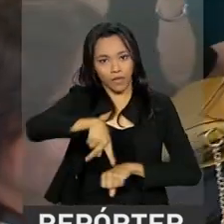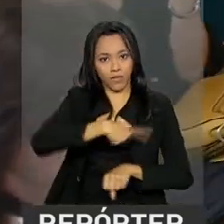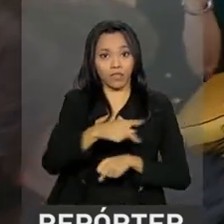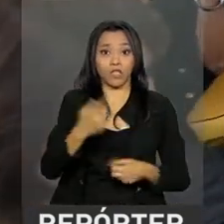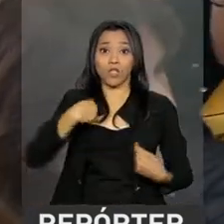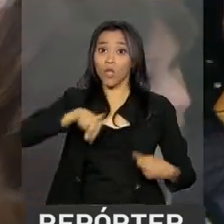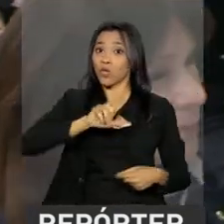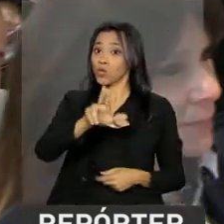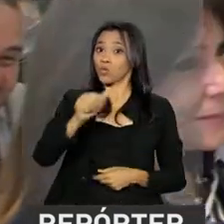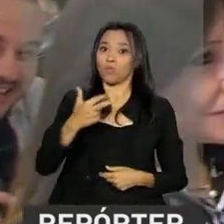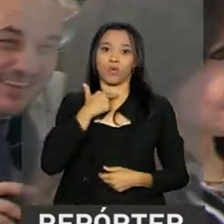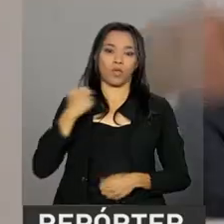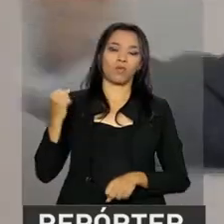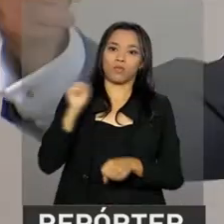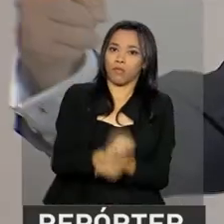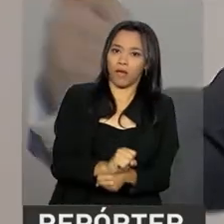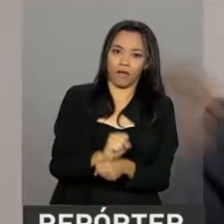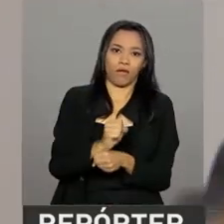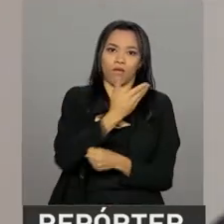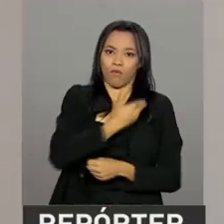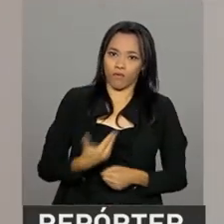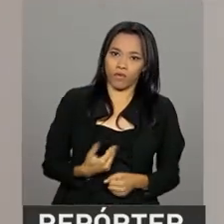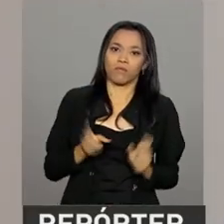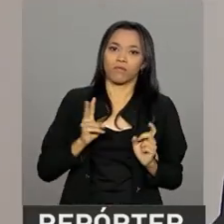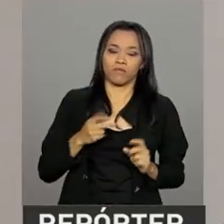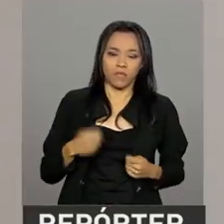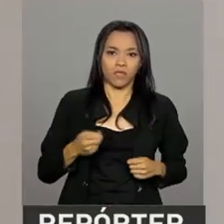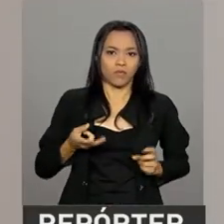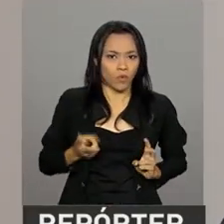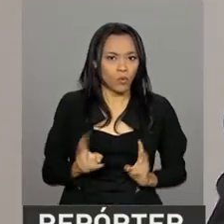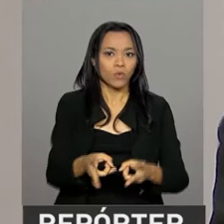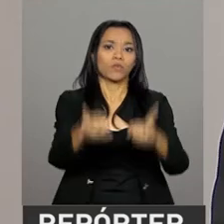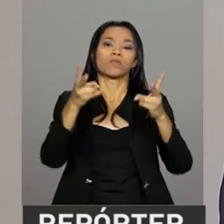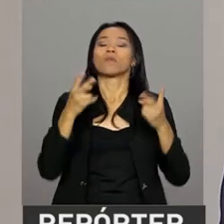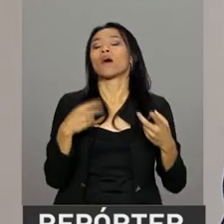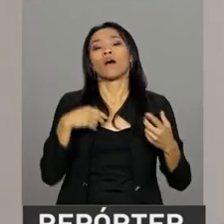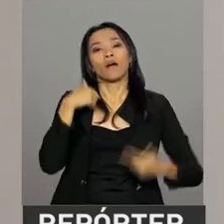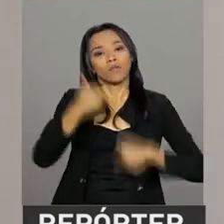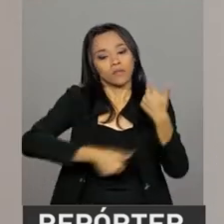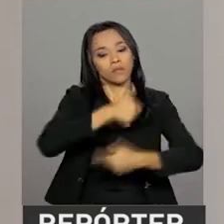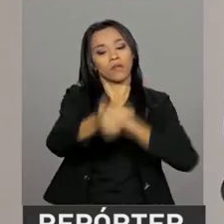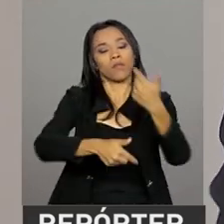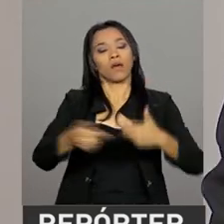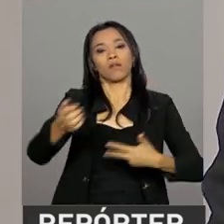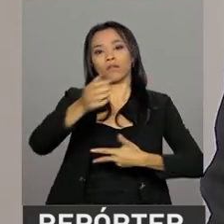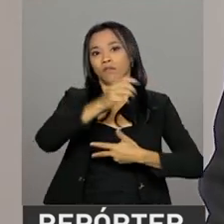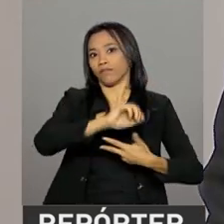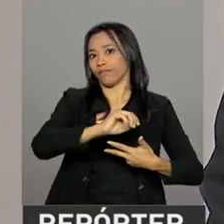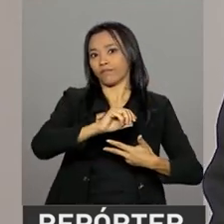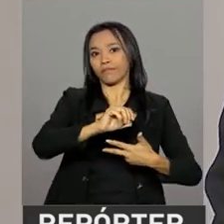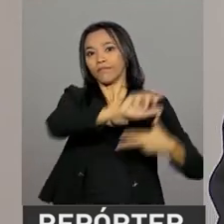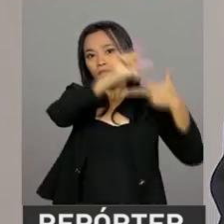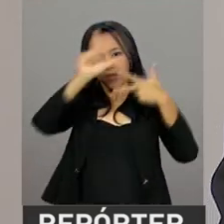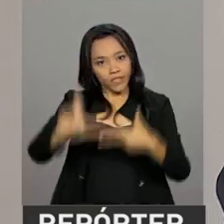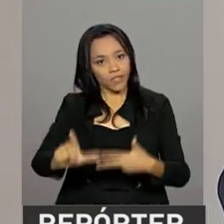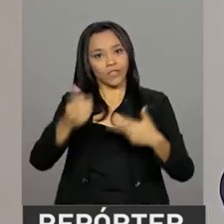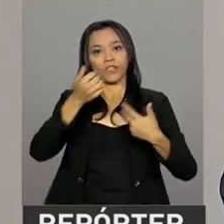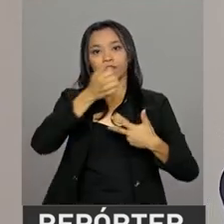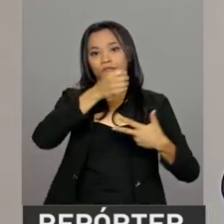paralisar o governo mas temos que dar sequência ao governo na seqüência da atividade